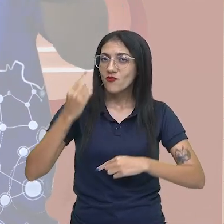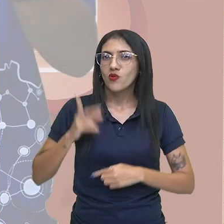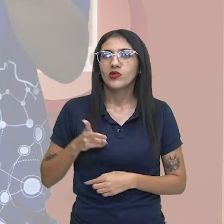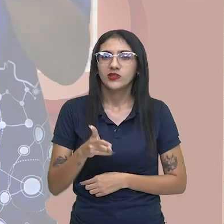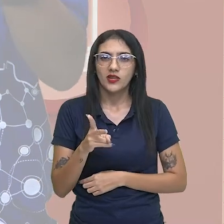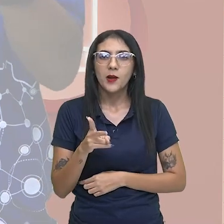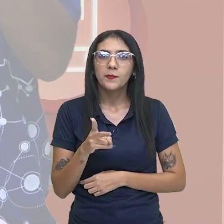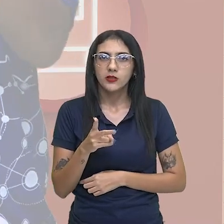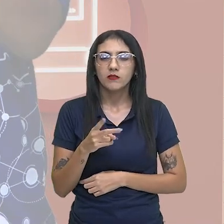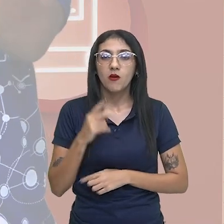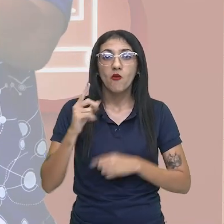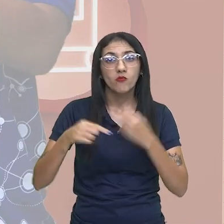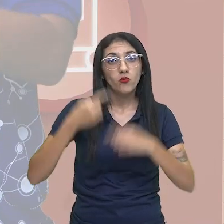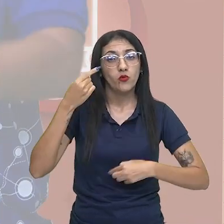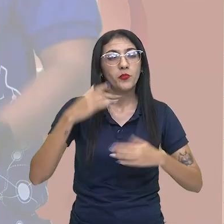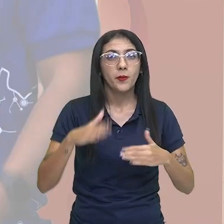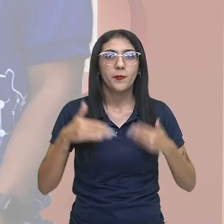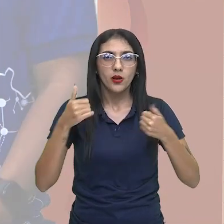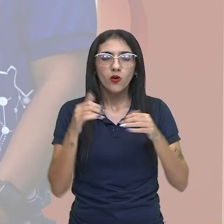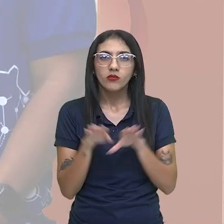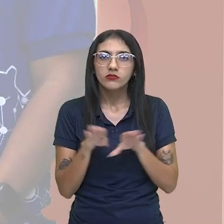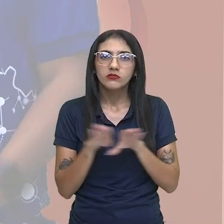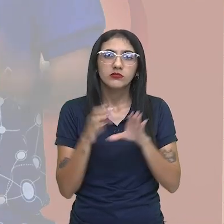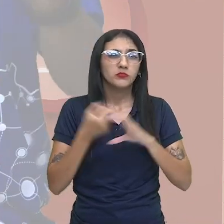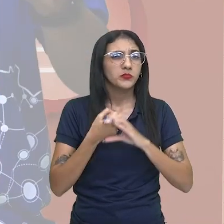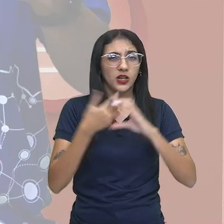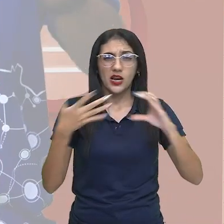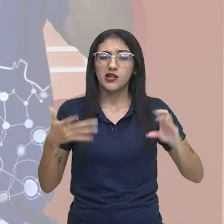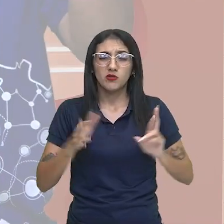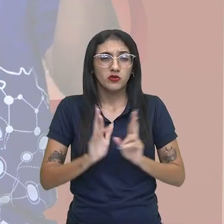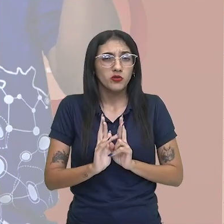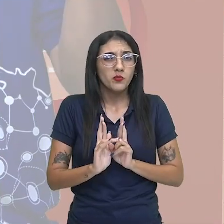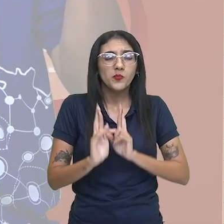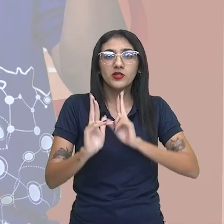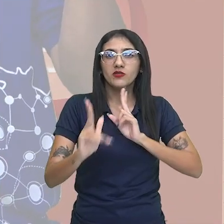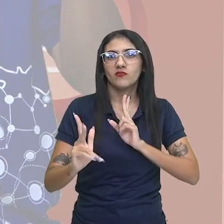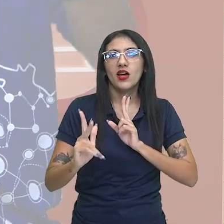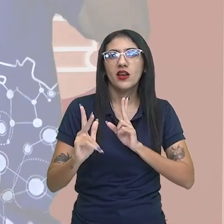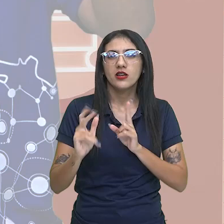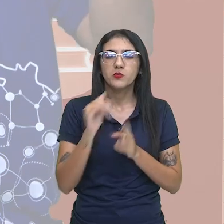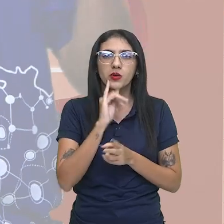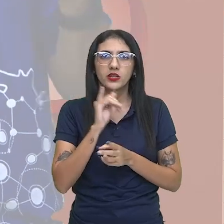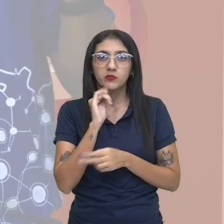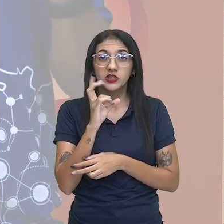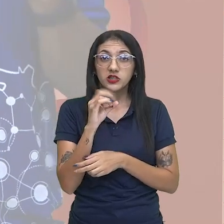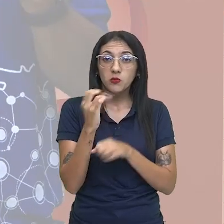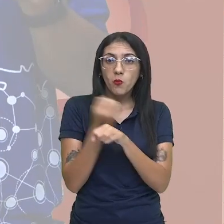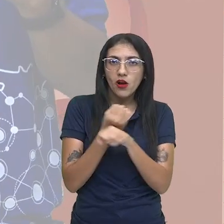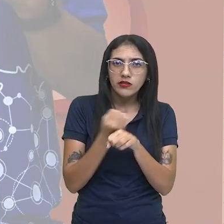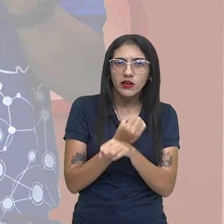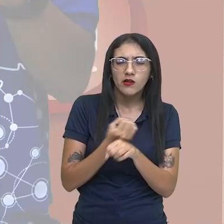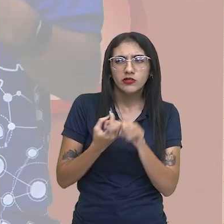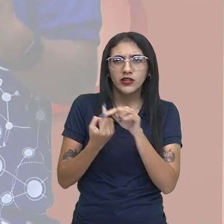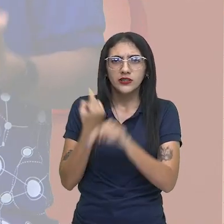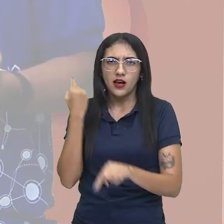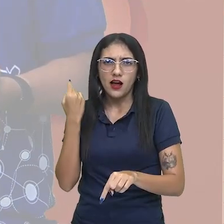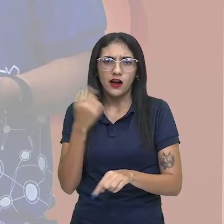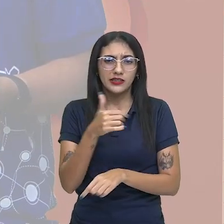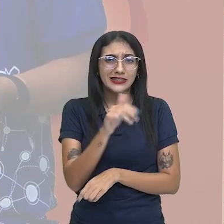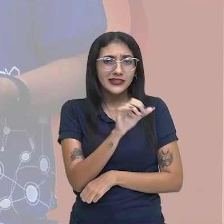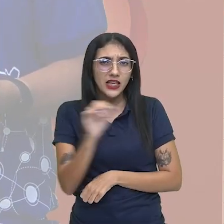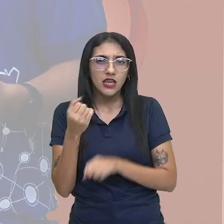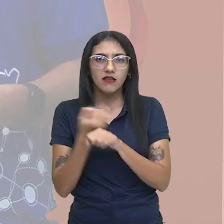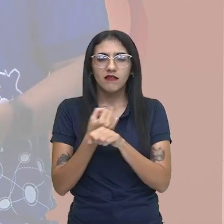para melhor, e com características diferentes do que era há 50 anos atrás, há 100 anos atrás, né? É assim